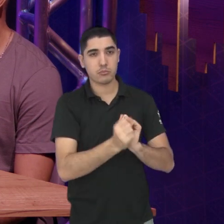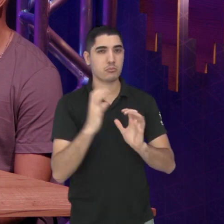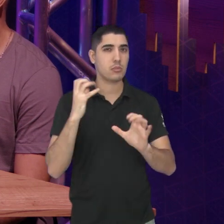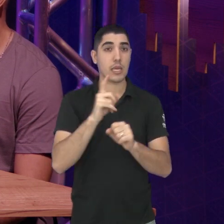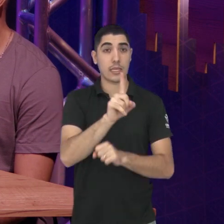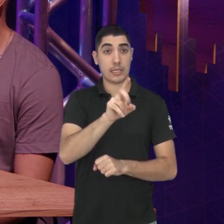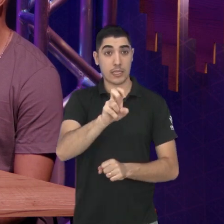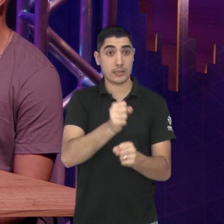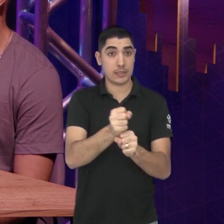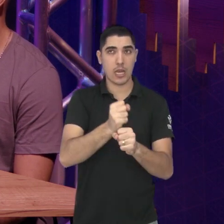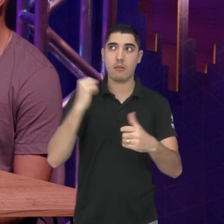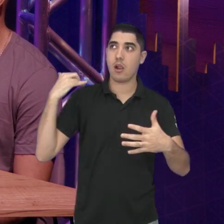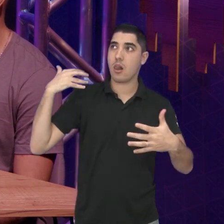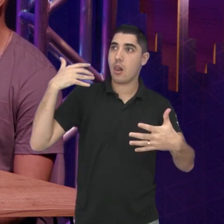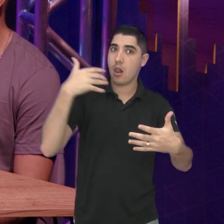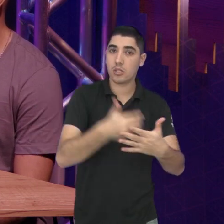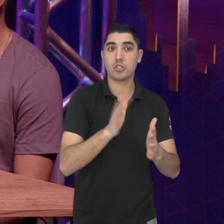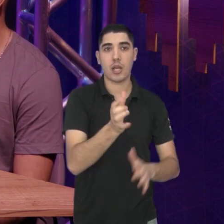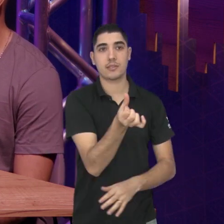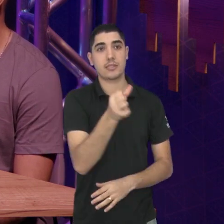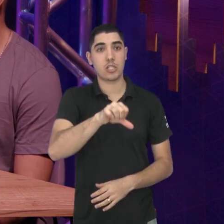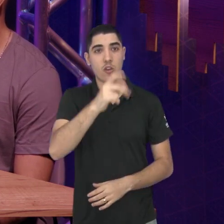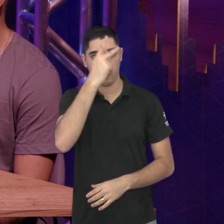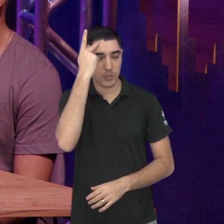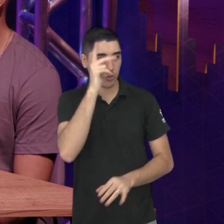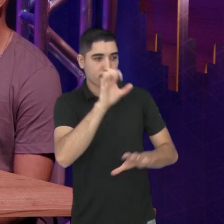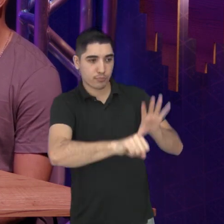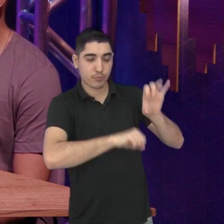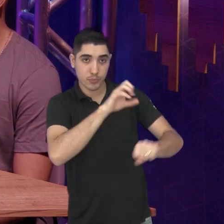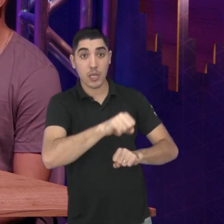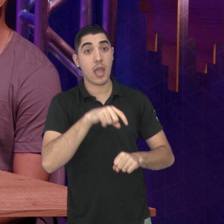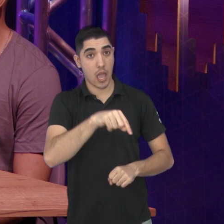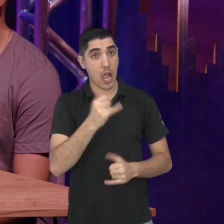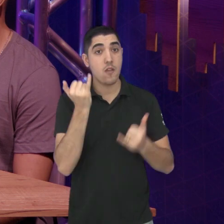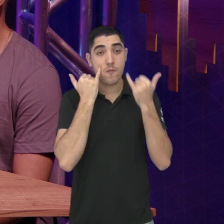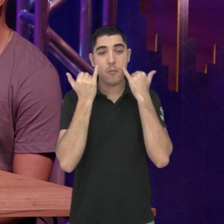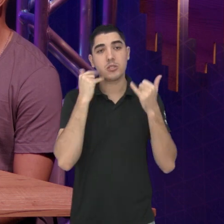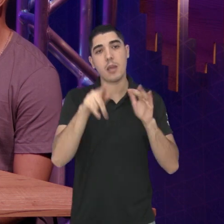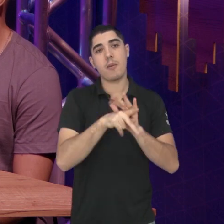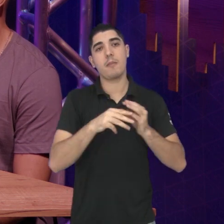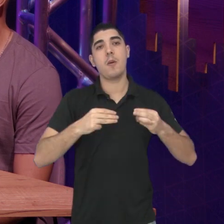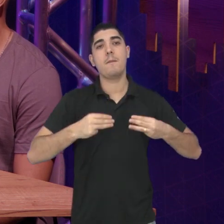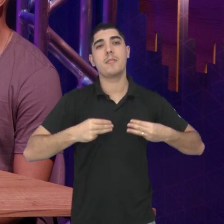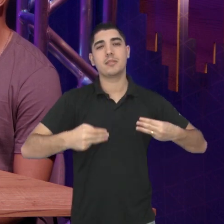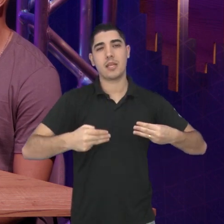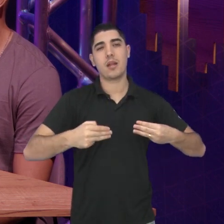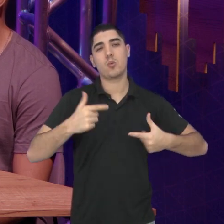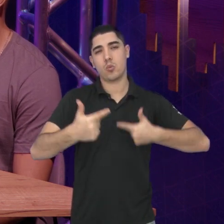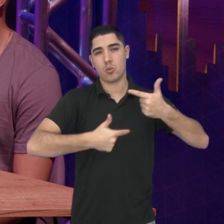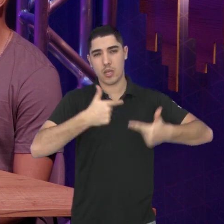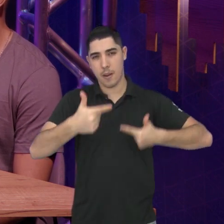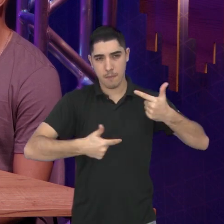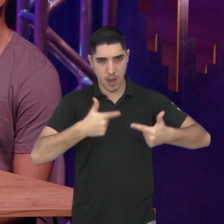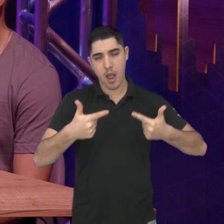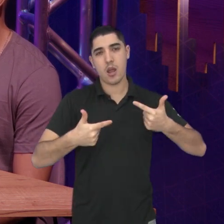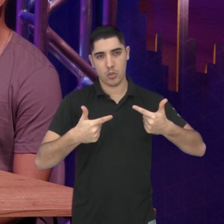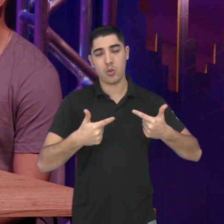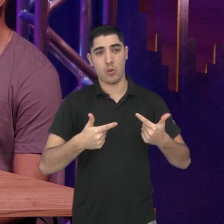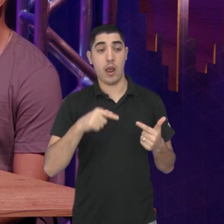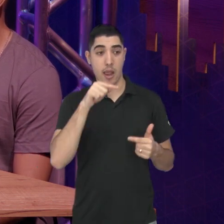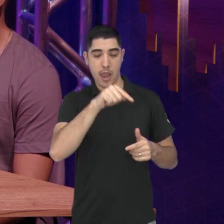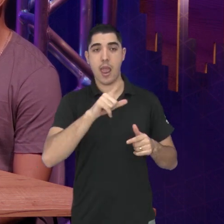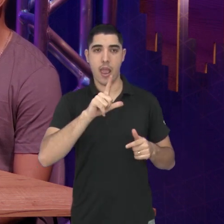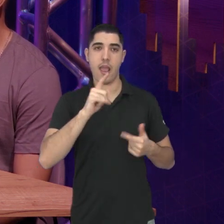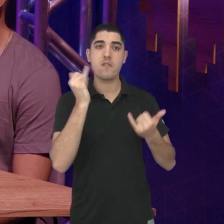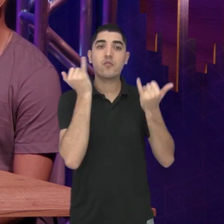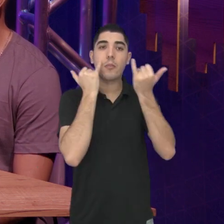últimos 15 anos. Então também é bastante gente. Essas informações são do Ministério do Trabalho e Emprego, né? A gente pegou também de uma